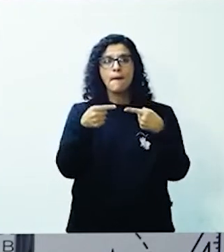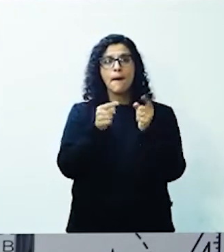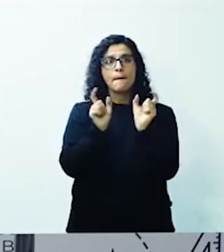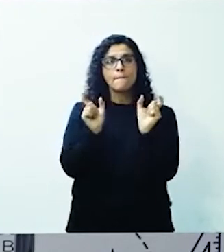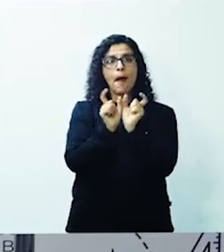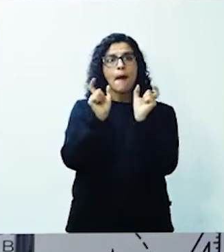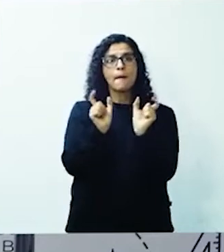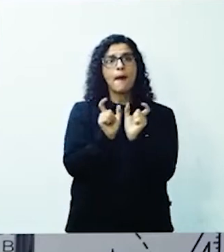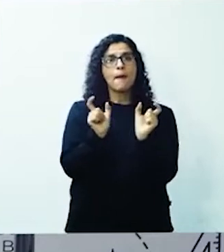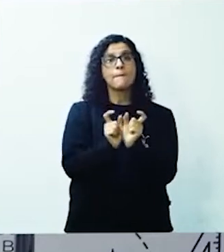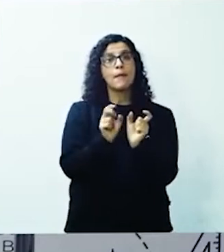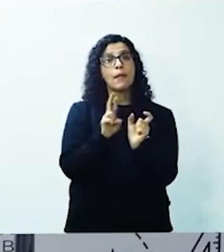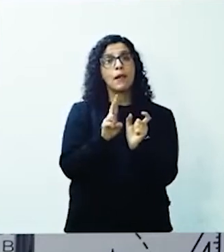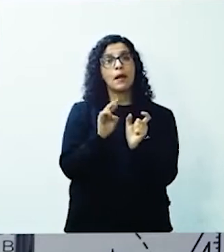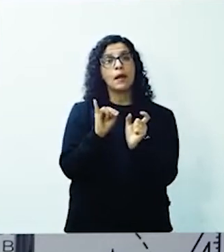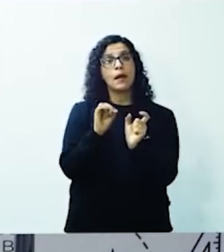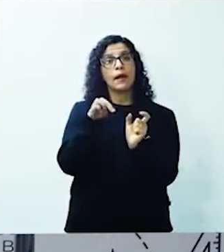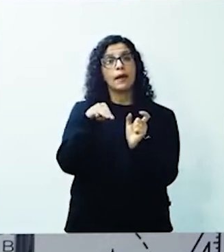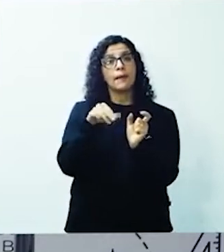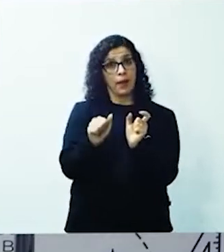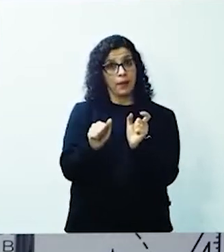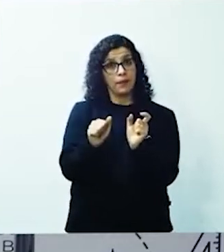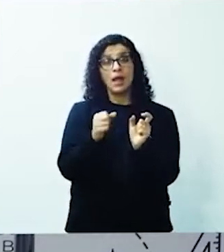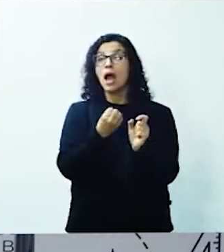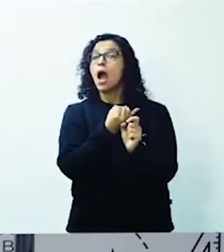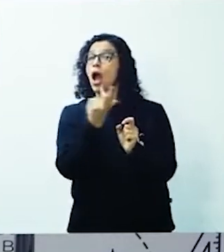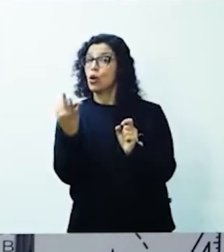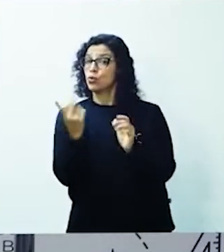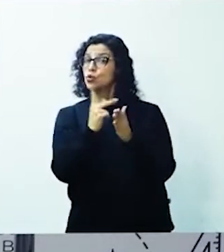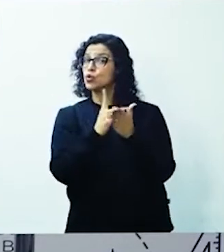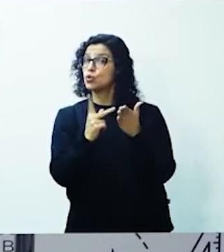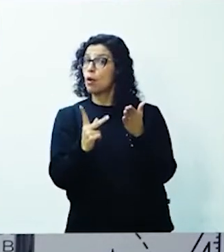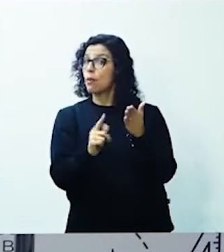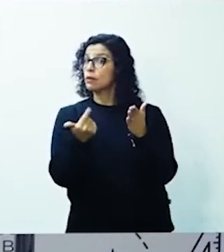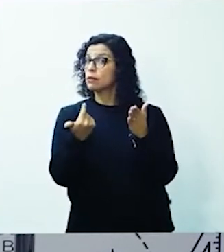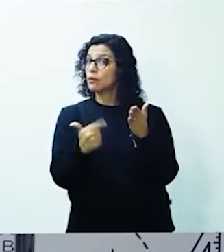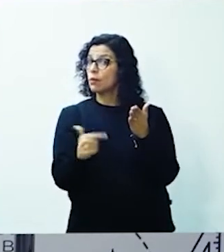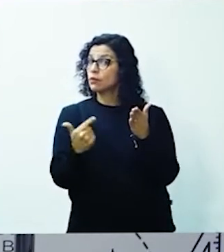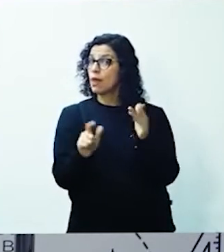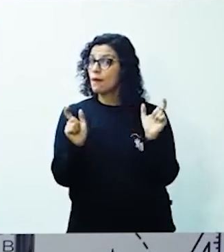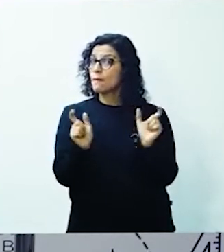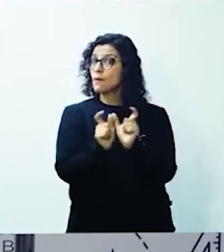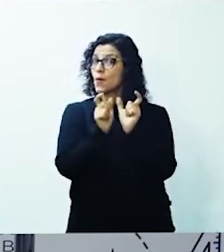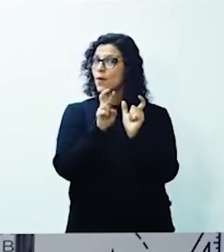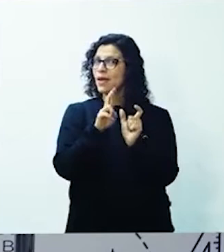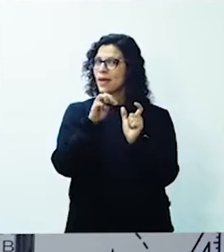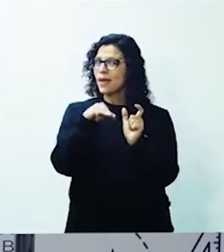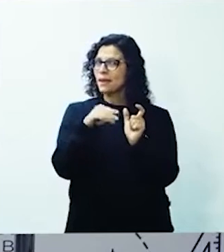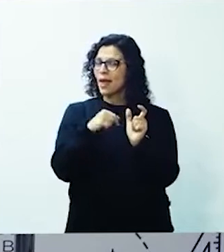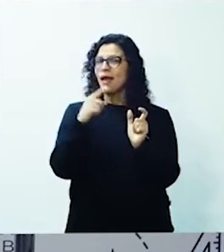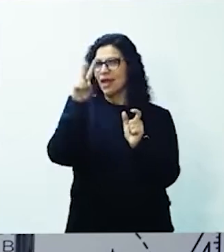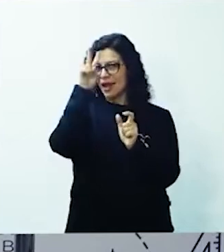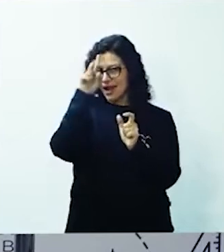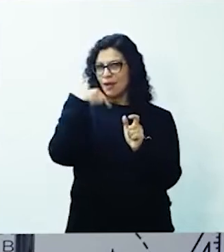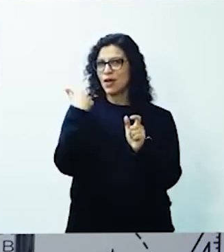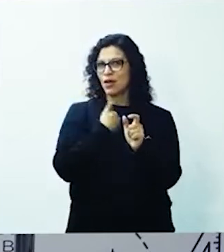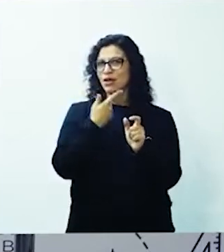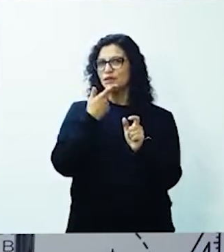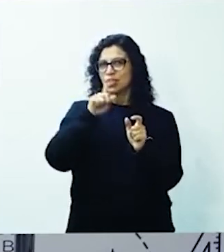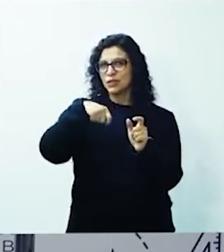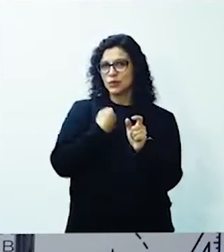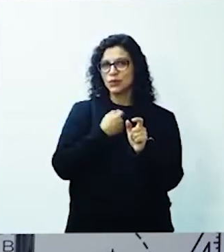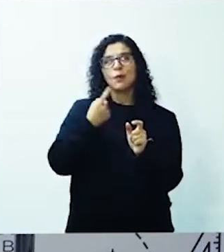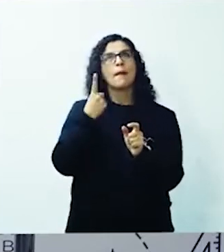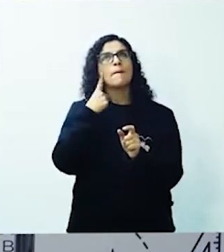algum momento, você pode se deparar com poemas que não possuem rimas. Vocês estão lembrados que nós já falamos das rimas,